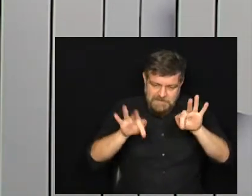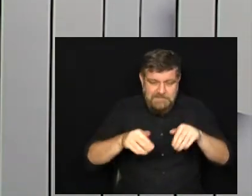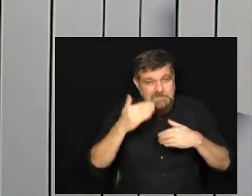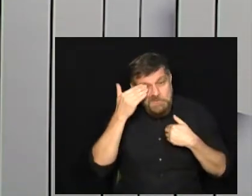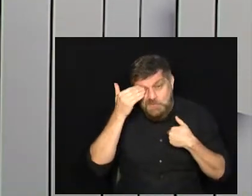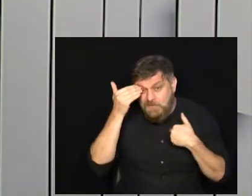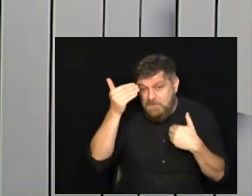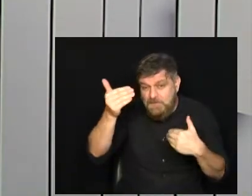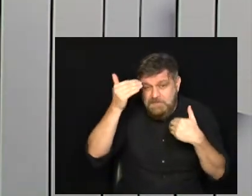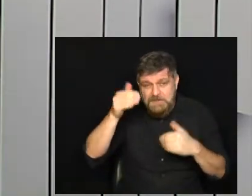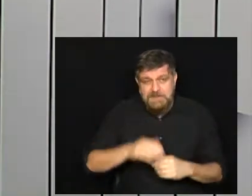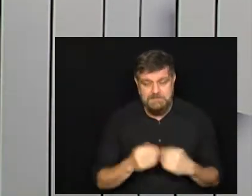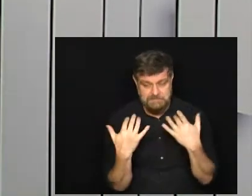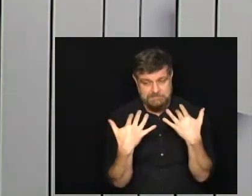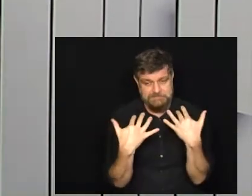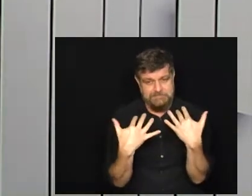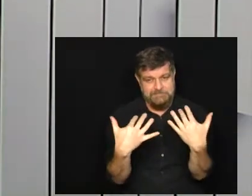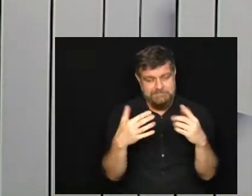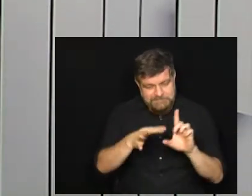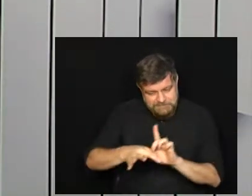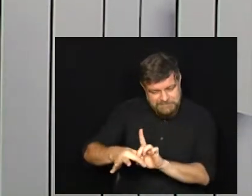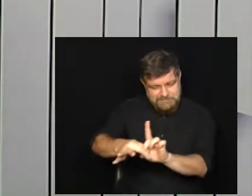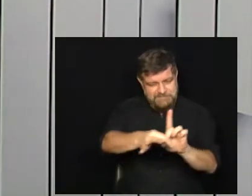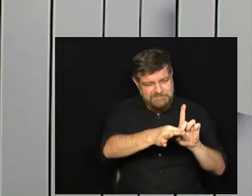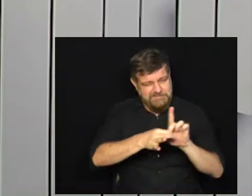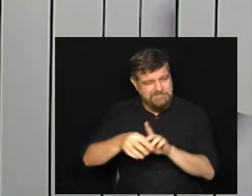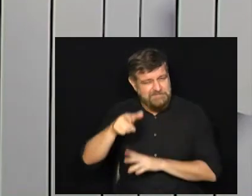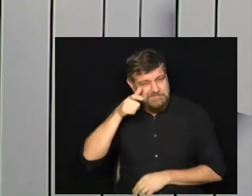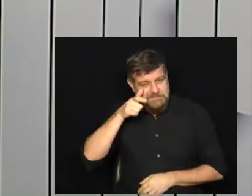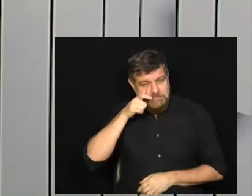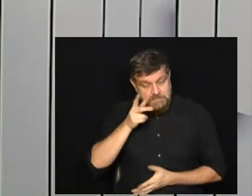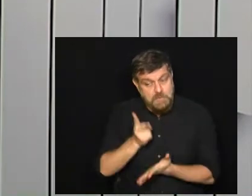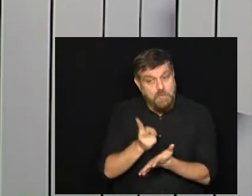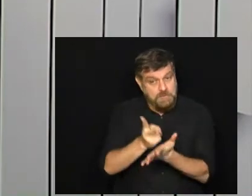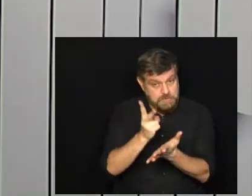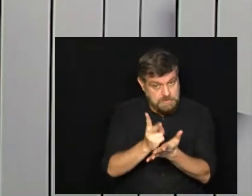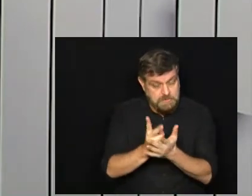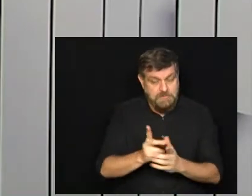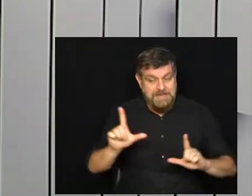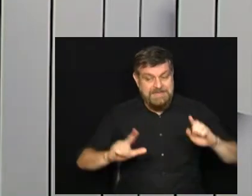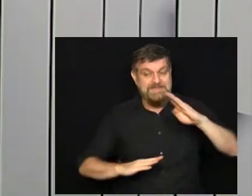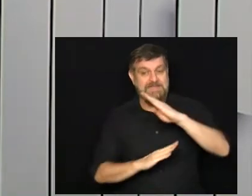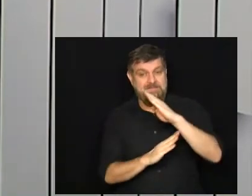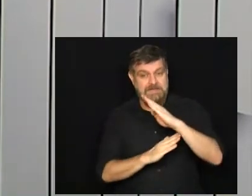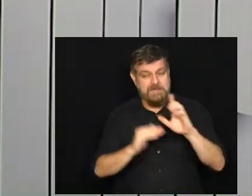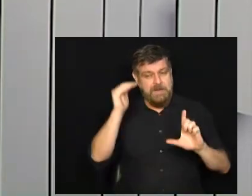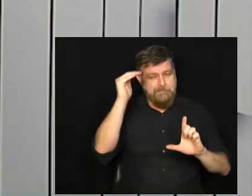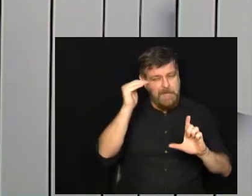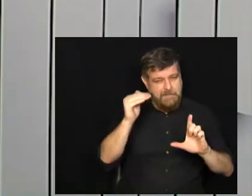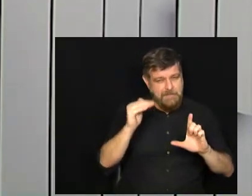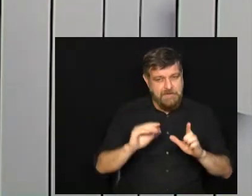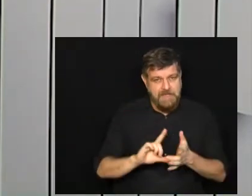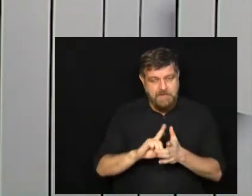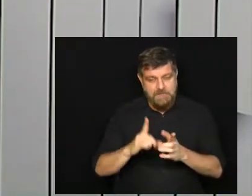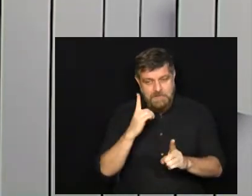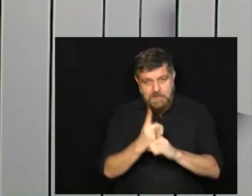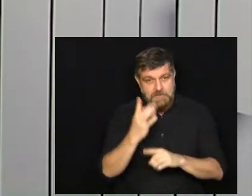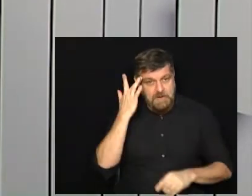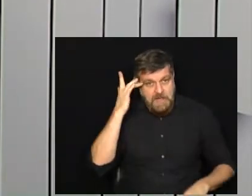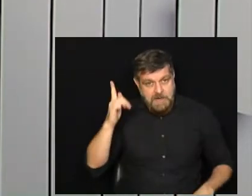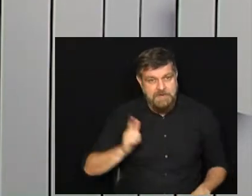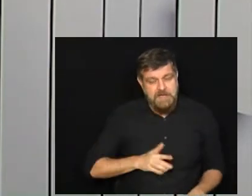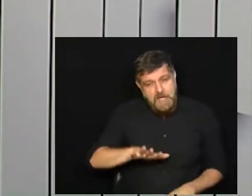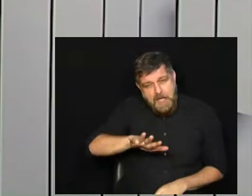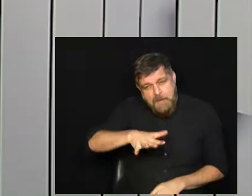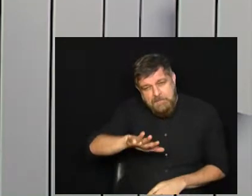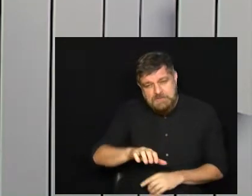Muito obrigado pela sua companhia, pela sua audiência. Continue aqui na TV Câmara Campinas e eu volto amanhã por